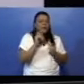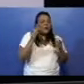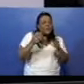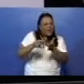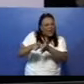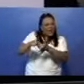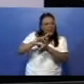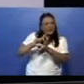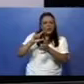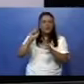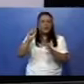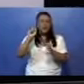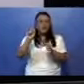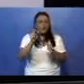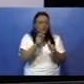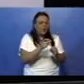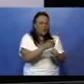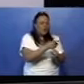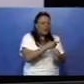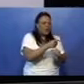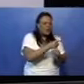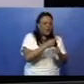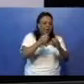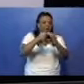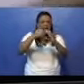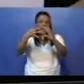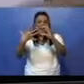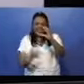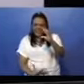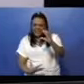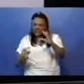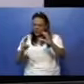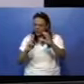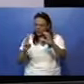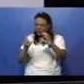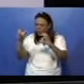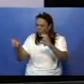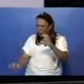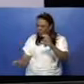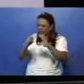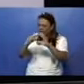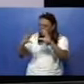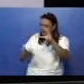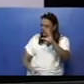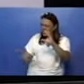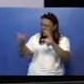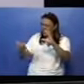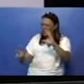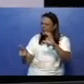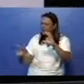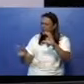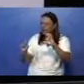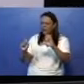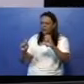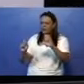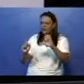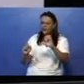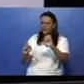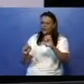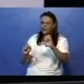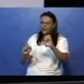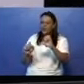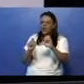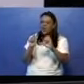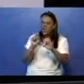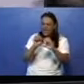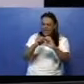lembrar características do nome tão todo o nome tem características que estão atribuídas a ele essas características a gente